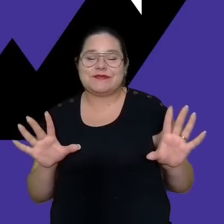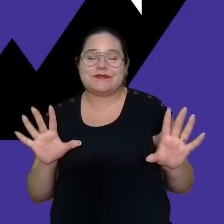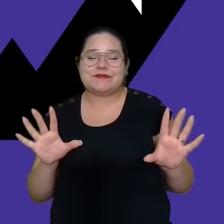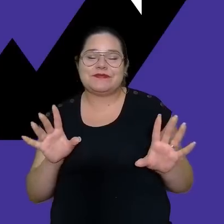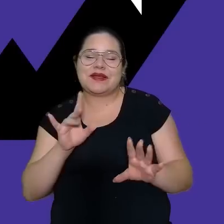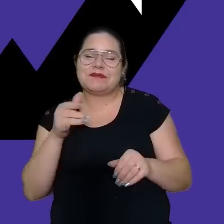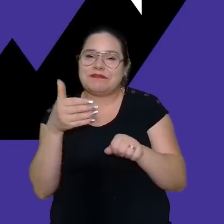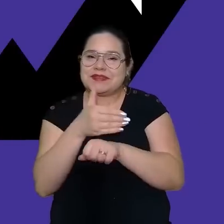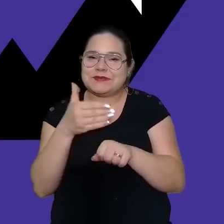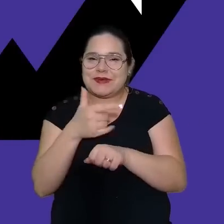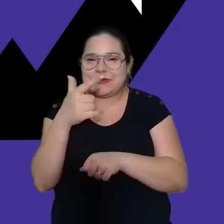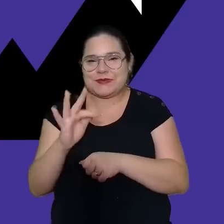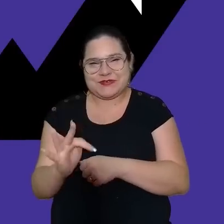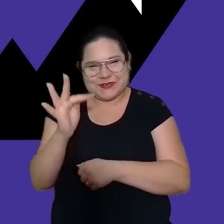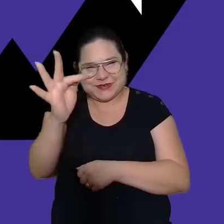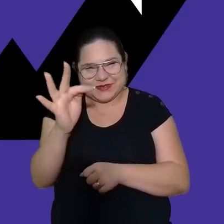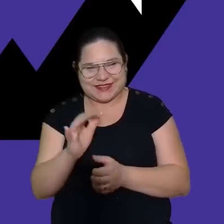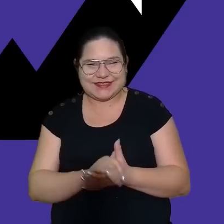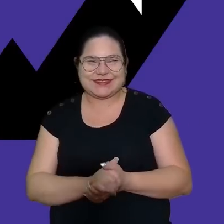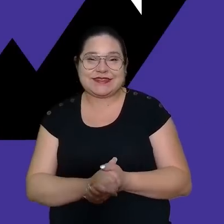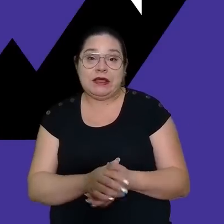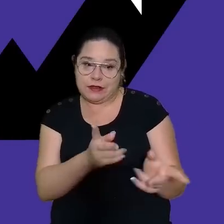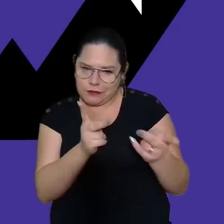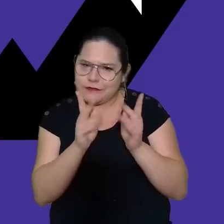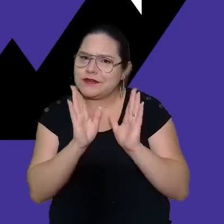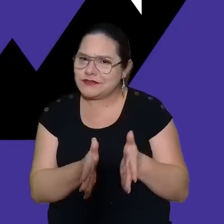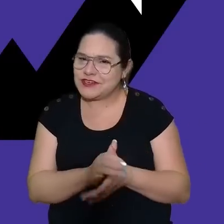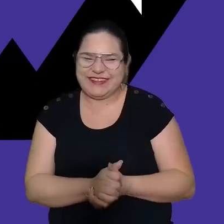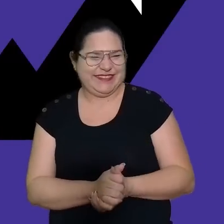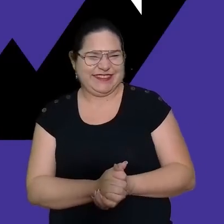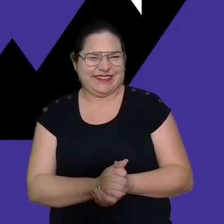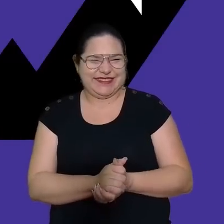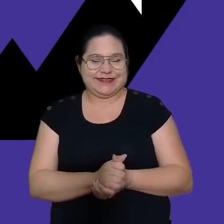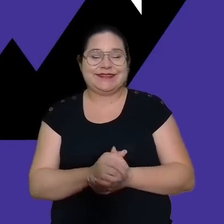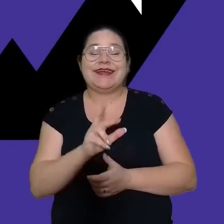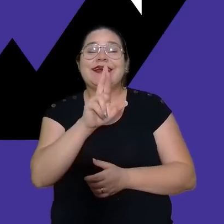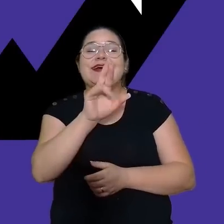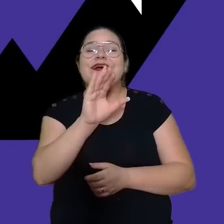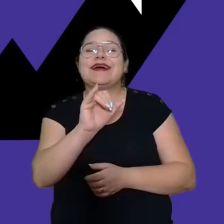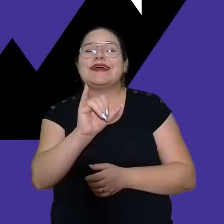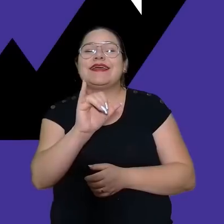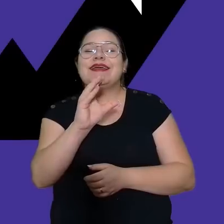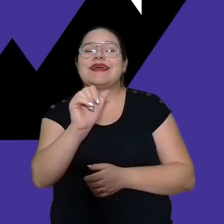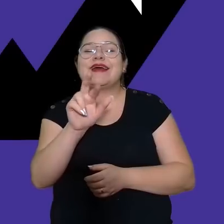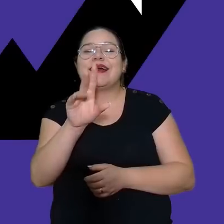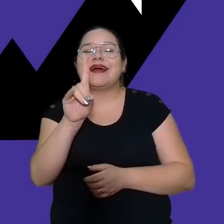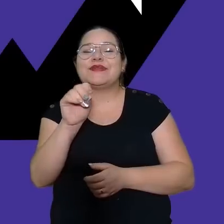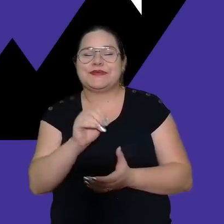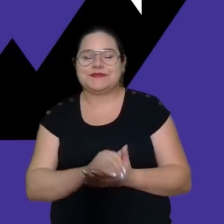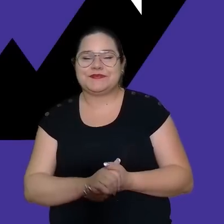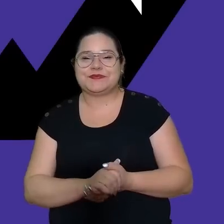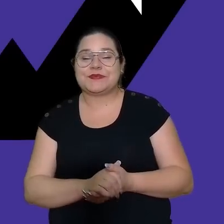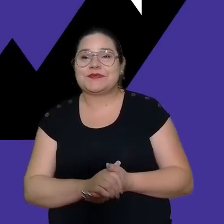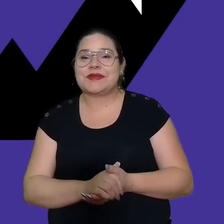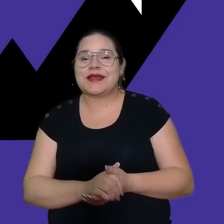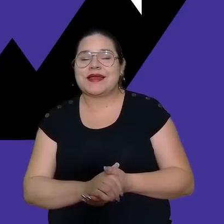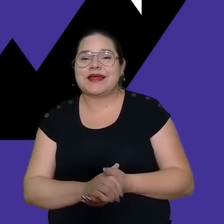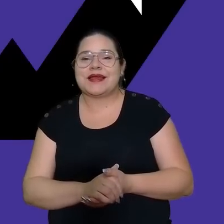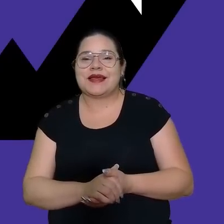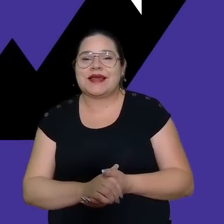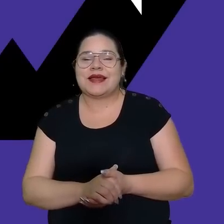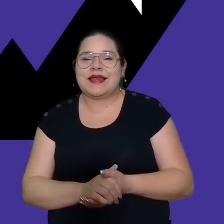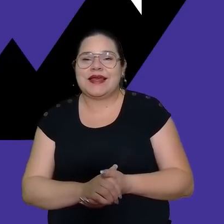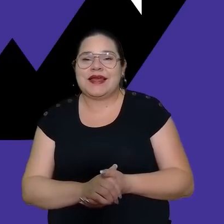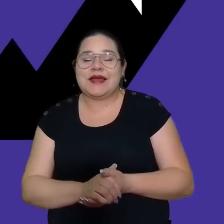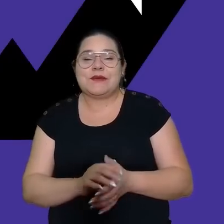participações. Muito obrigado. Está convidado. Ricardo. Bom, uma ótima semana a todos